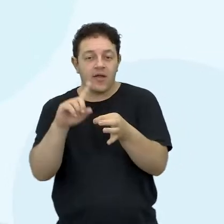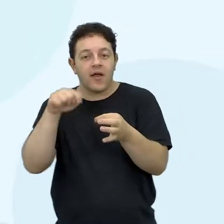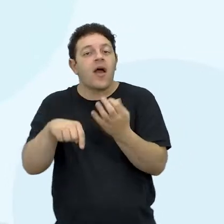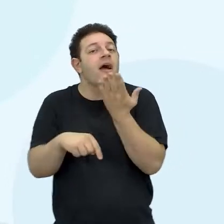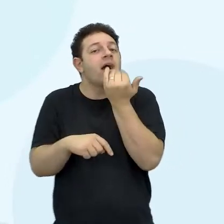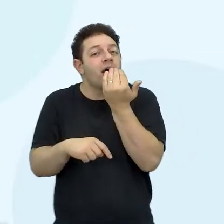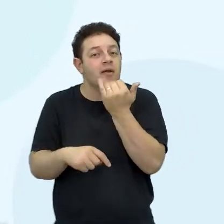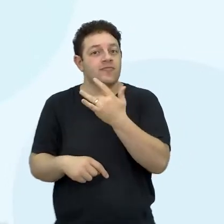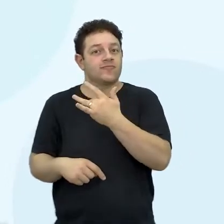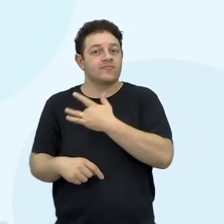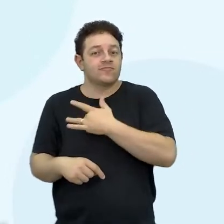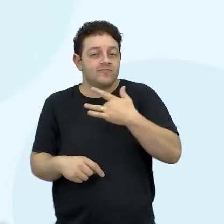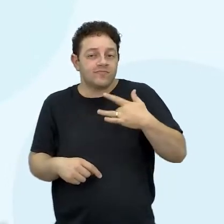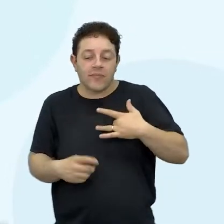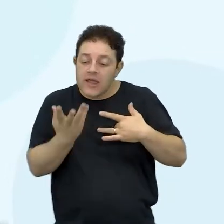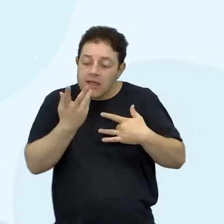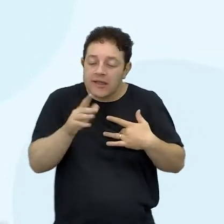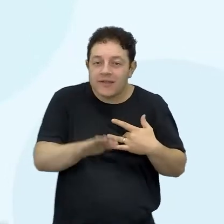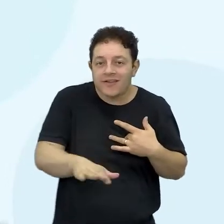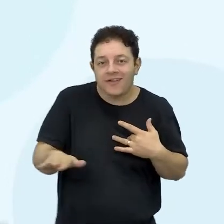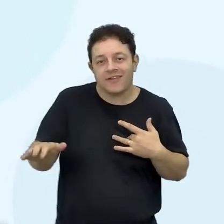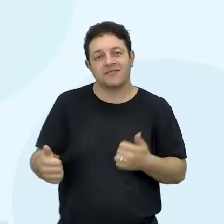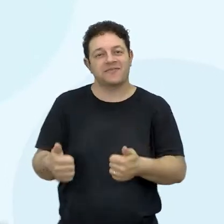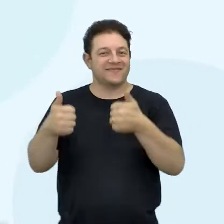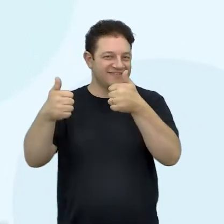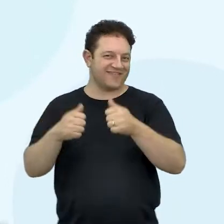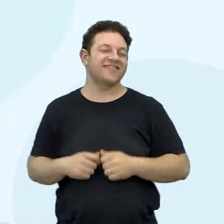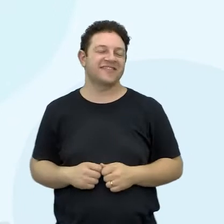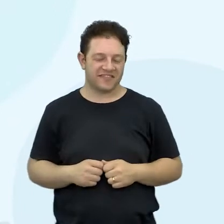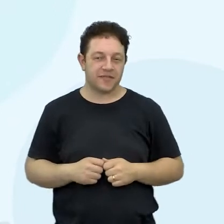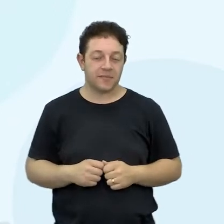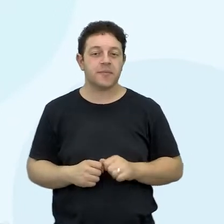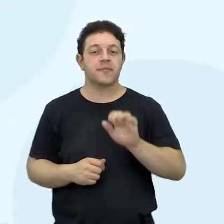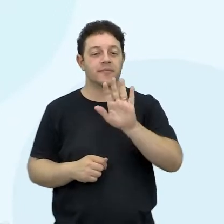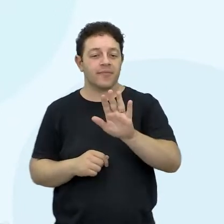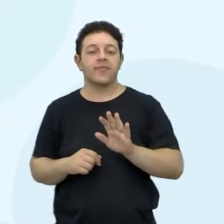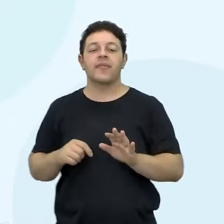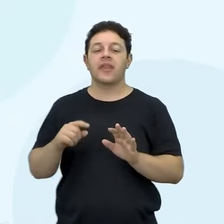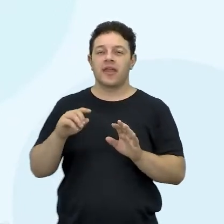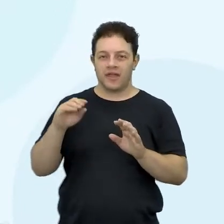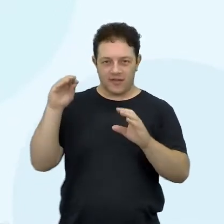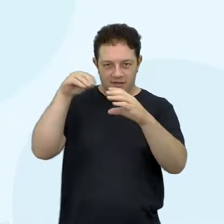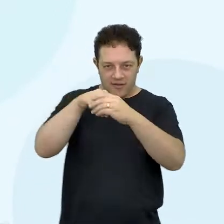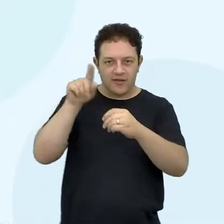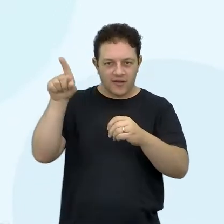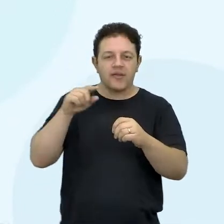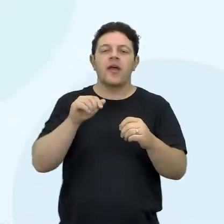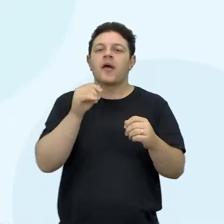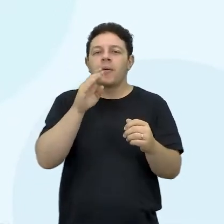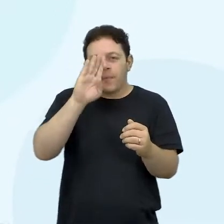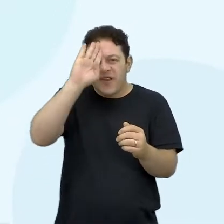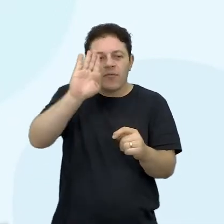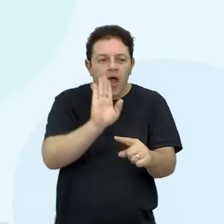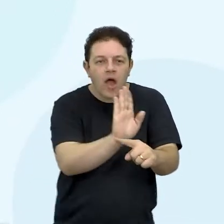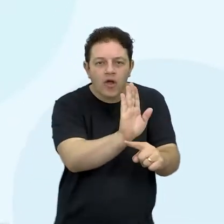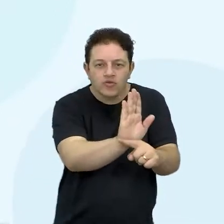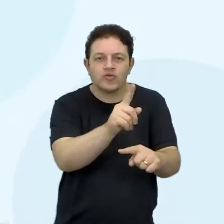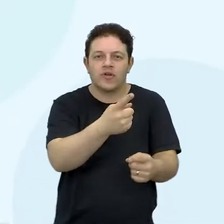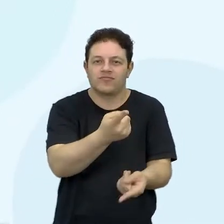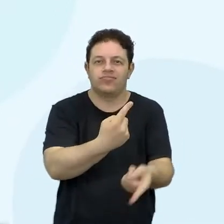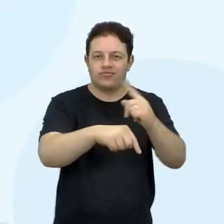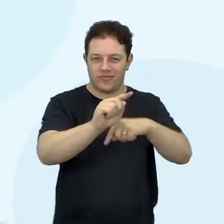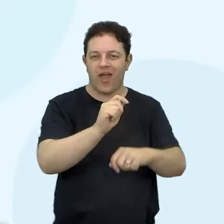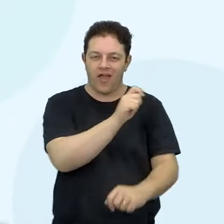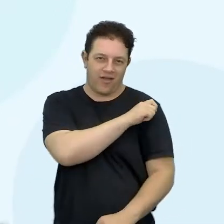uma alimentação infantil saudável. Dentro aí dos eixos estruturantes da nossa aula de hoje,